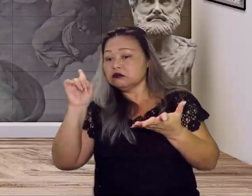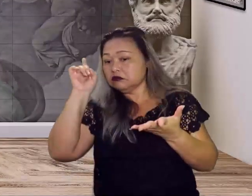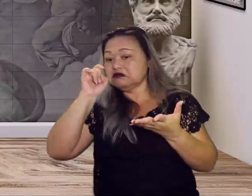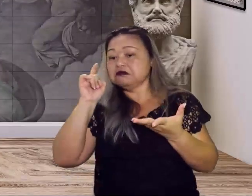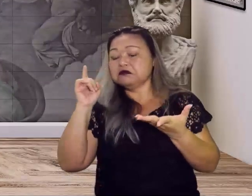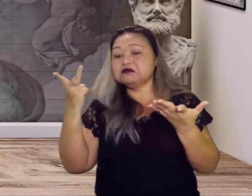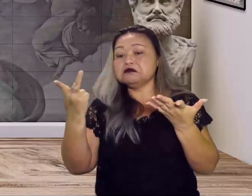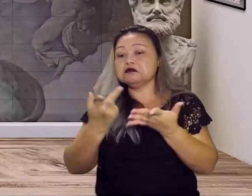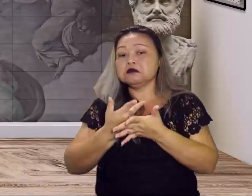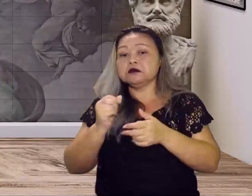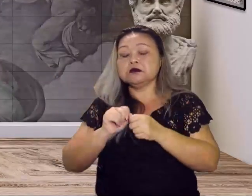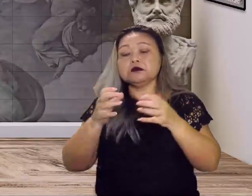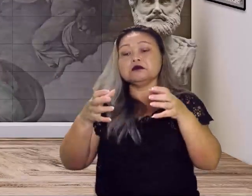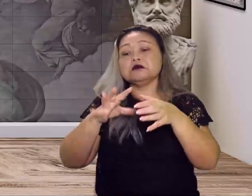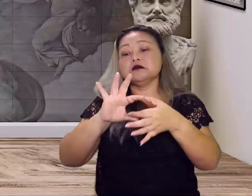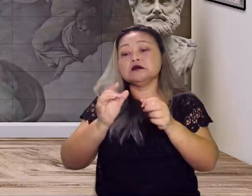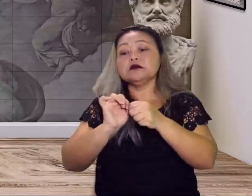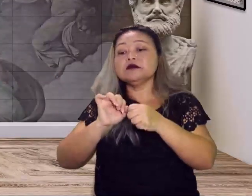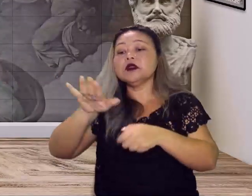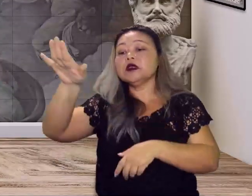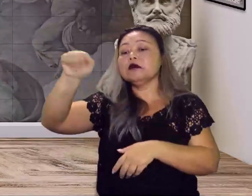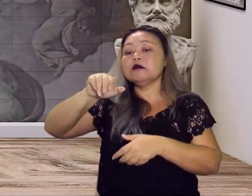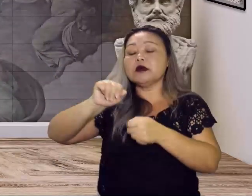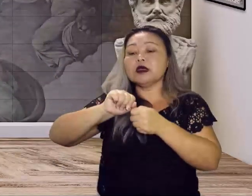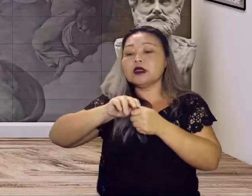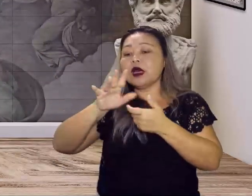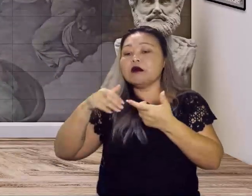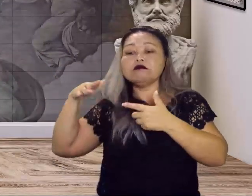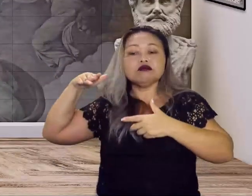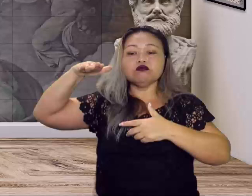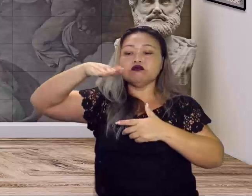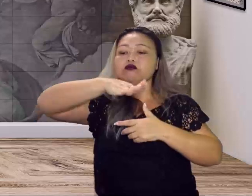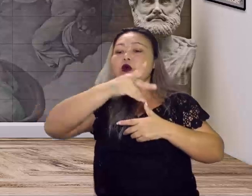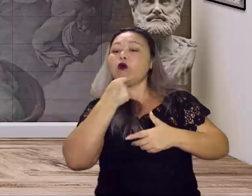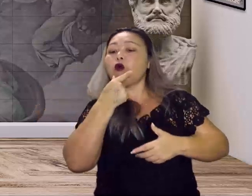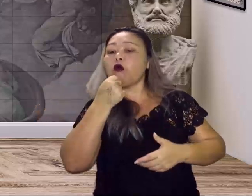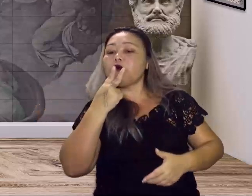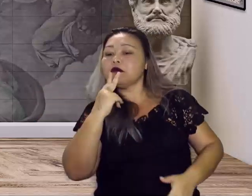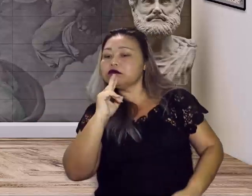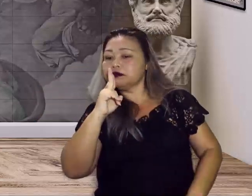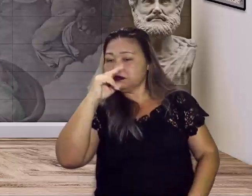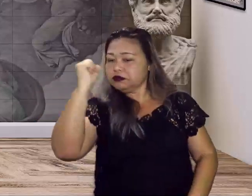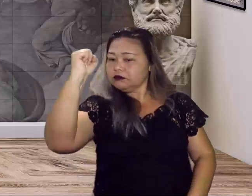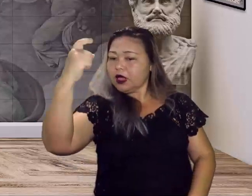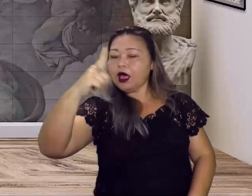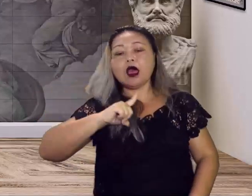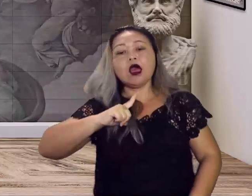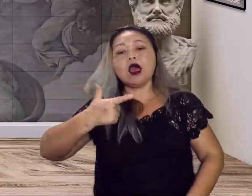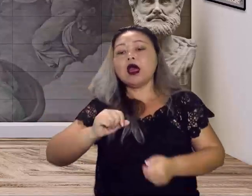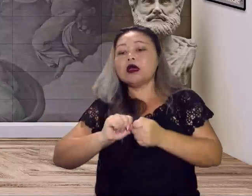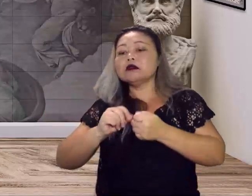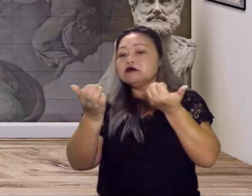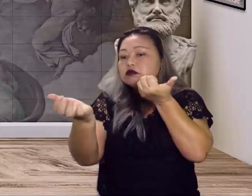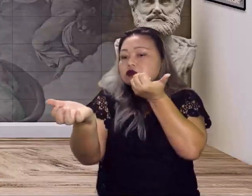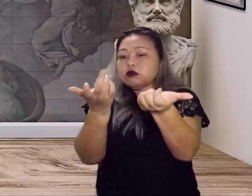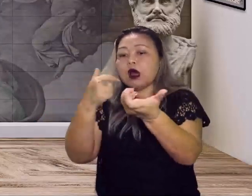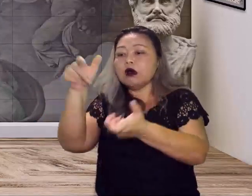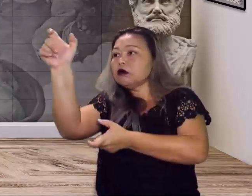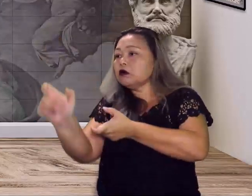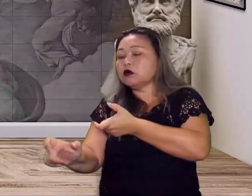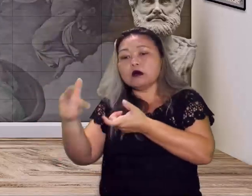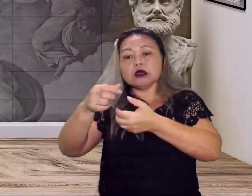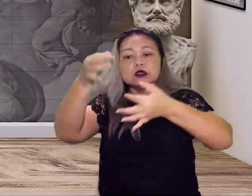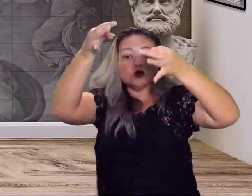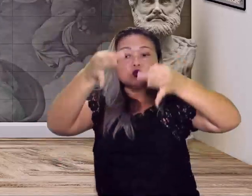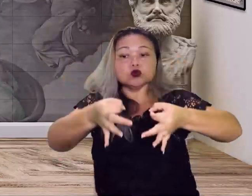difíceis. Eu já vi gente dizer, por que não chama o Superman, né? Para fazer isso, para resolver. Por que não chama o Homem-Aranha para resolver, para ser